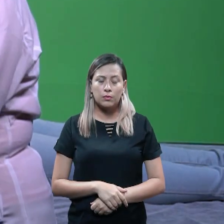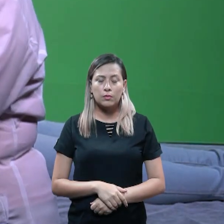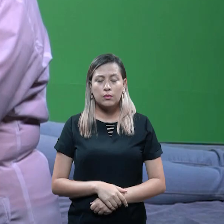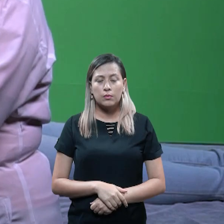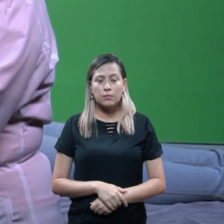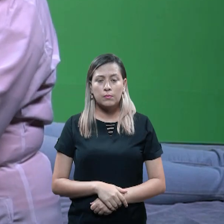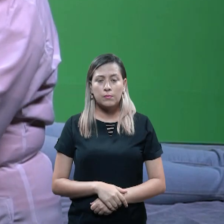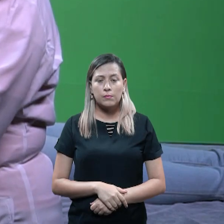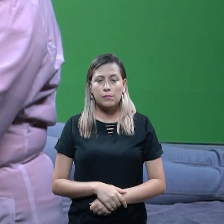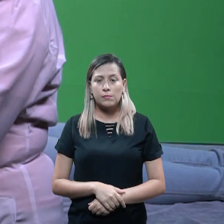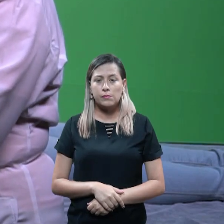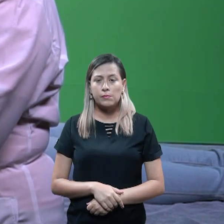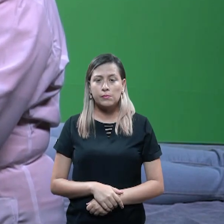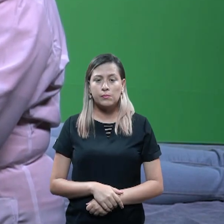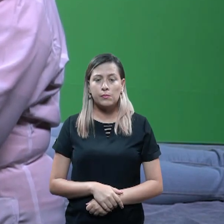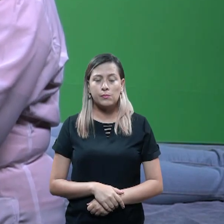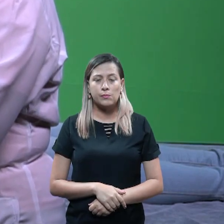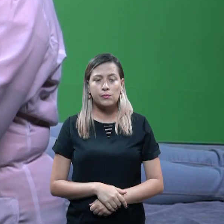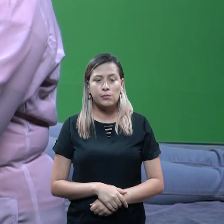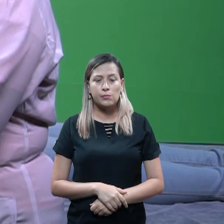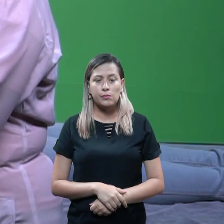essa medida deu